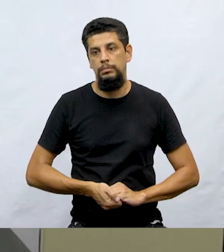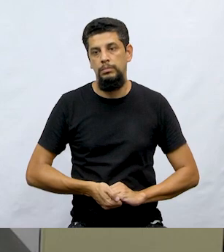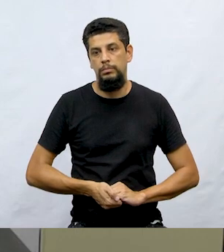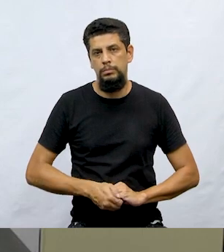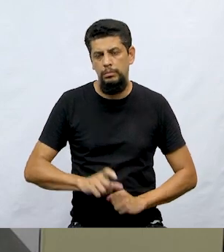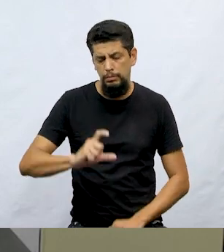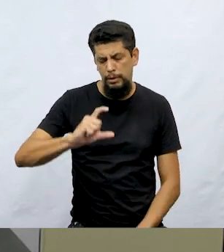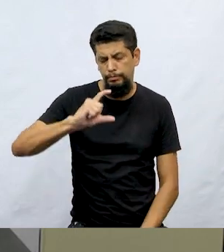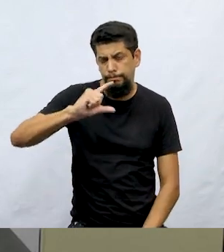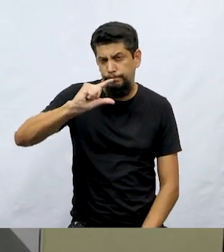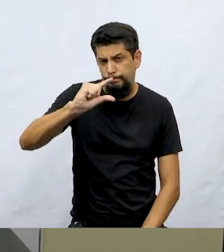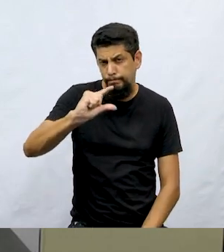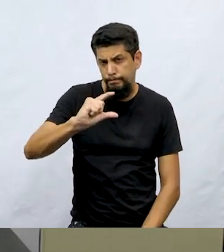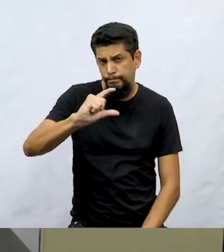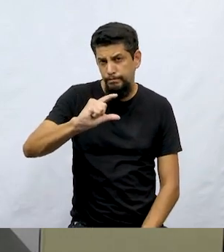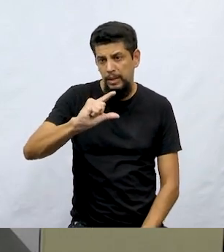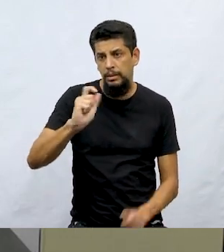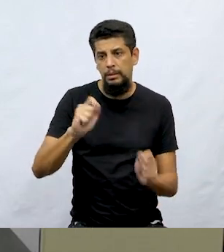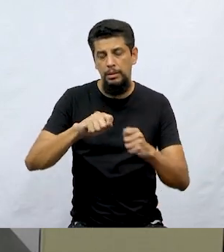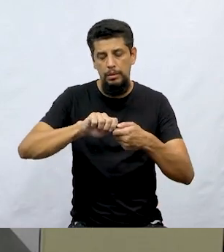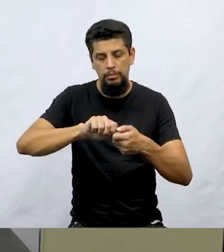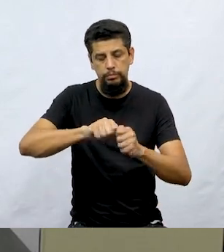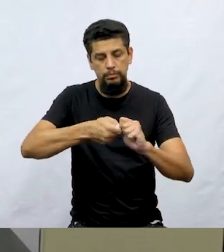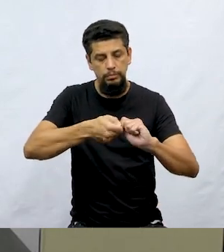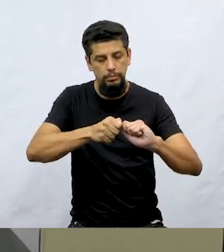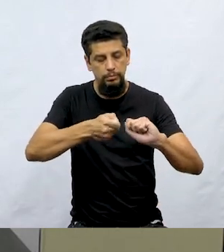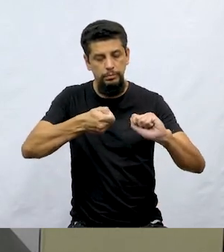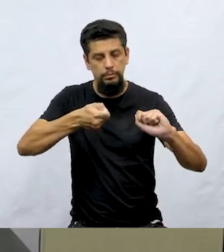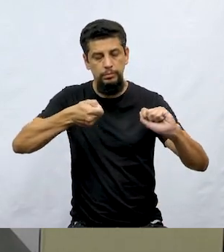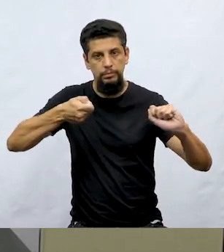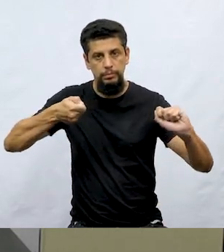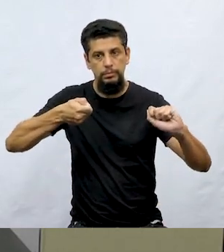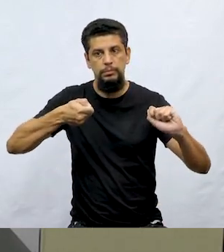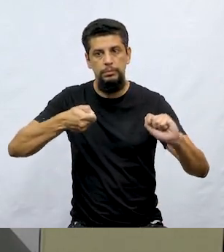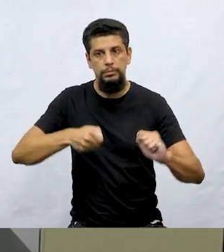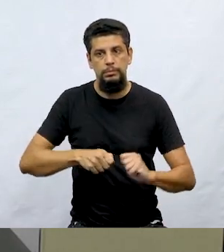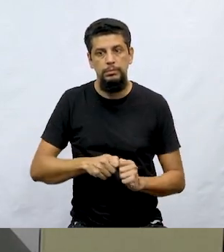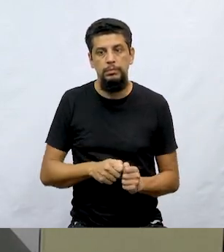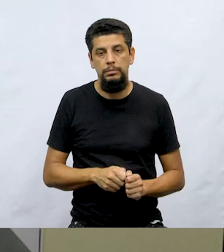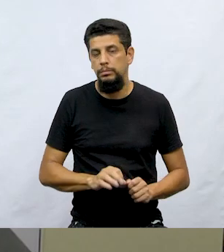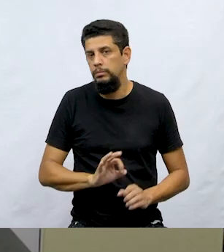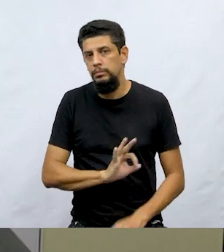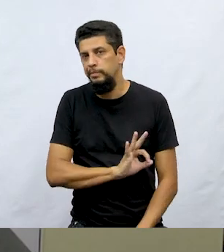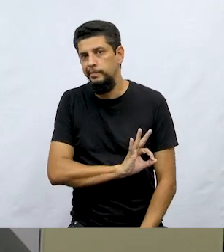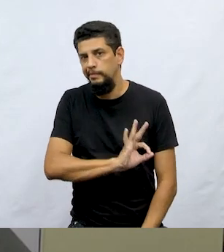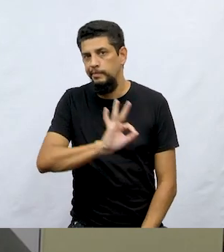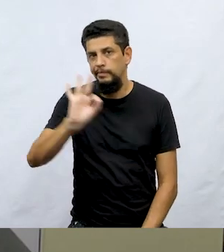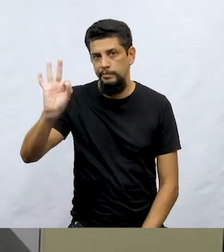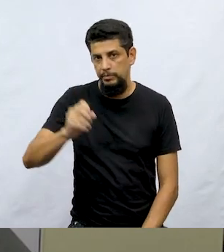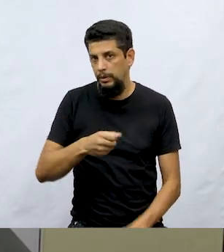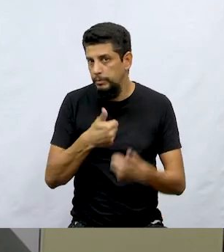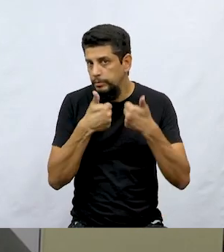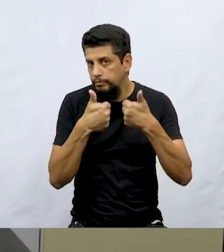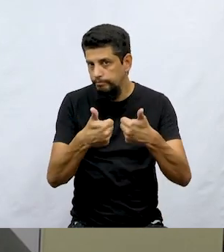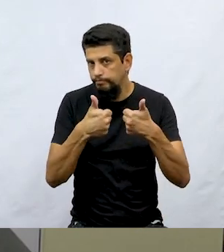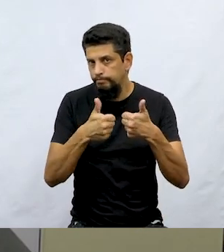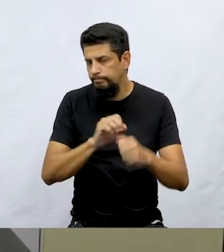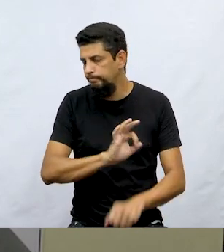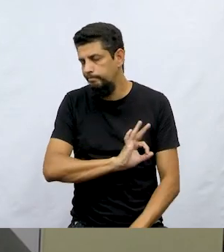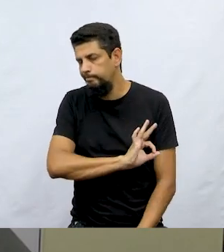Uhum. Ele fica desse tamanho. Né, isso. Daí a gente abre e tá as marcas. Muito bem. Tá